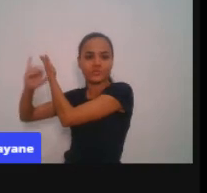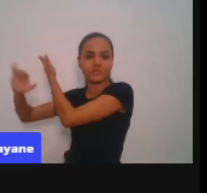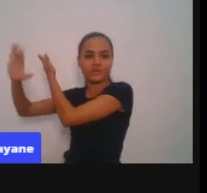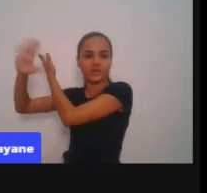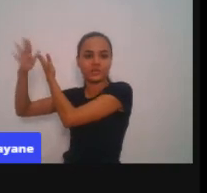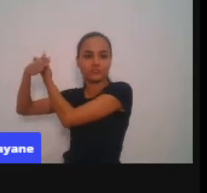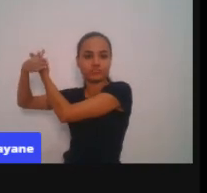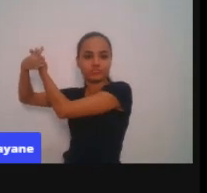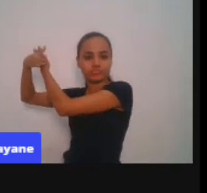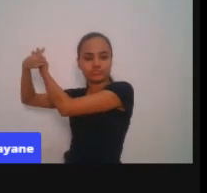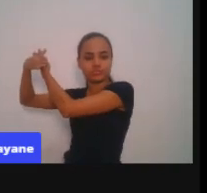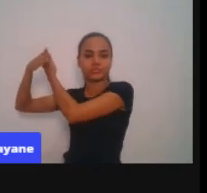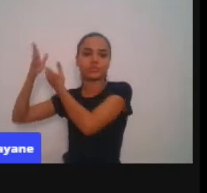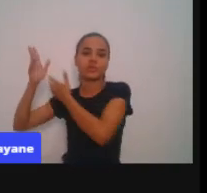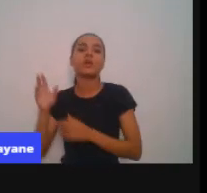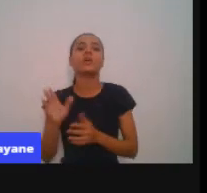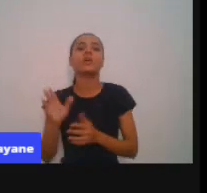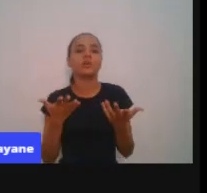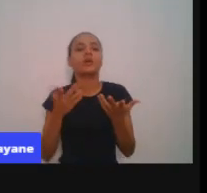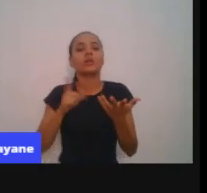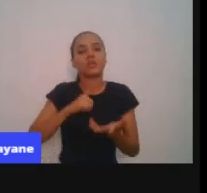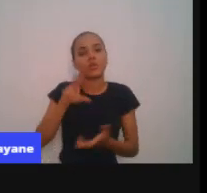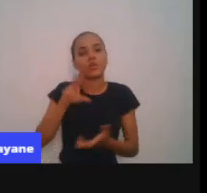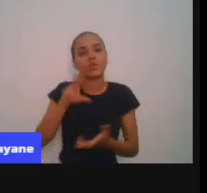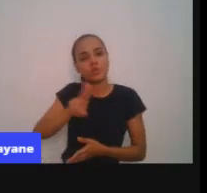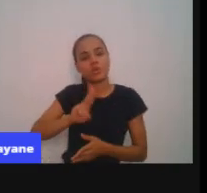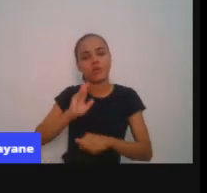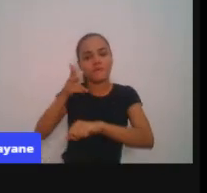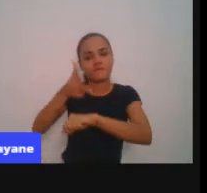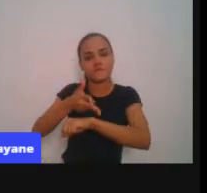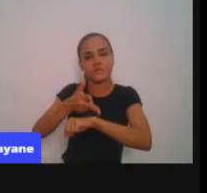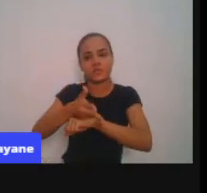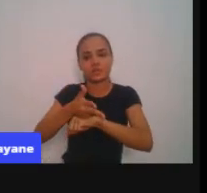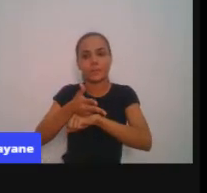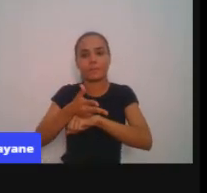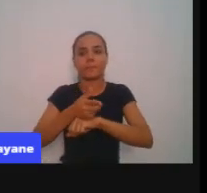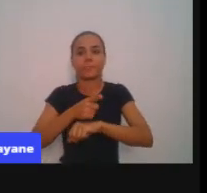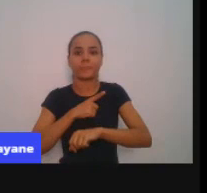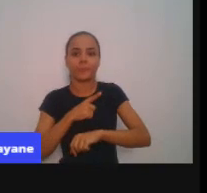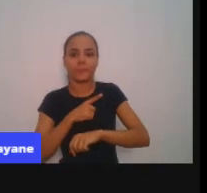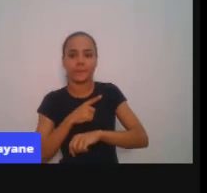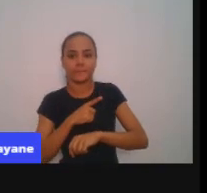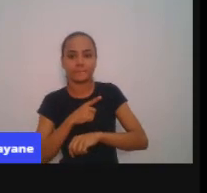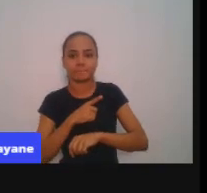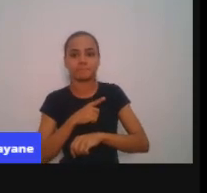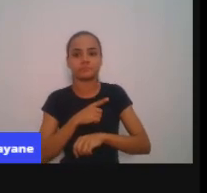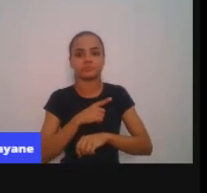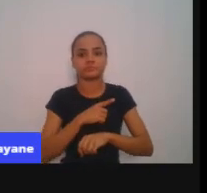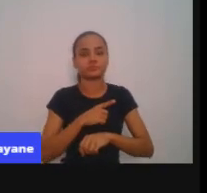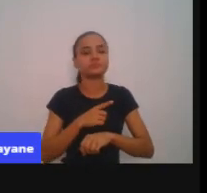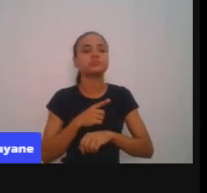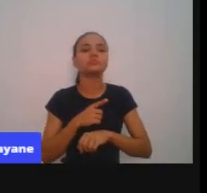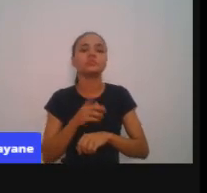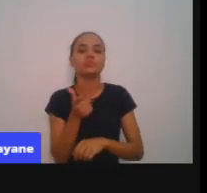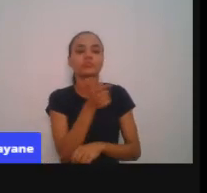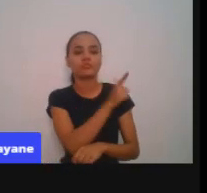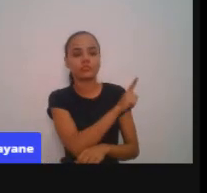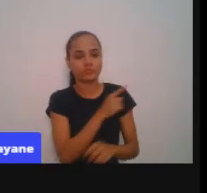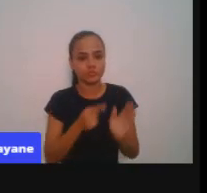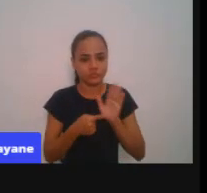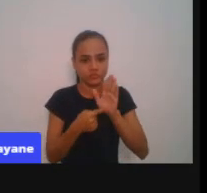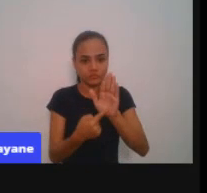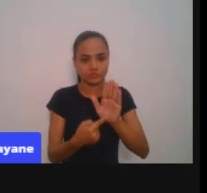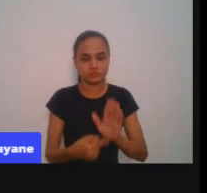Então, eu trouxe mais, além do Power Director, tem mais outro aqui que eu vou mostrar para vocês. Vamos lá.